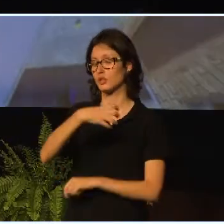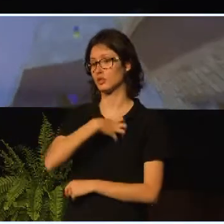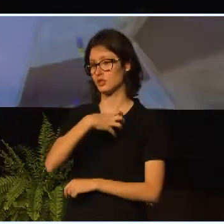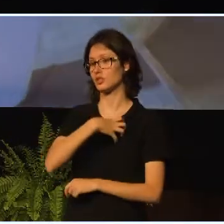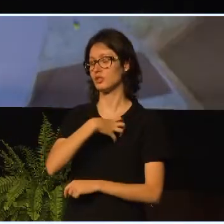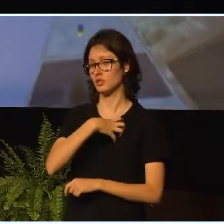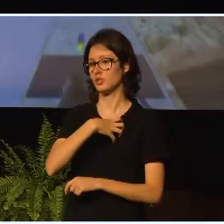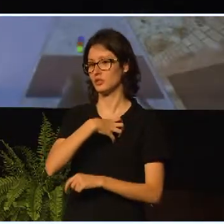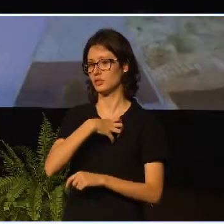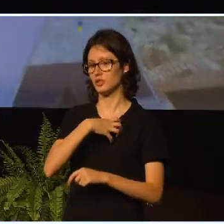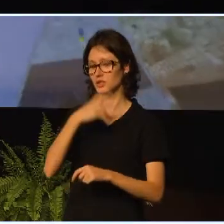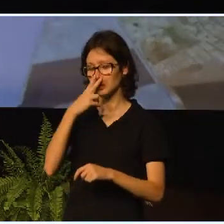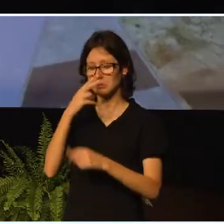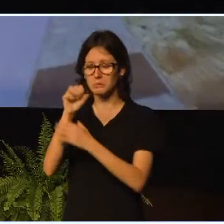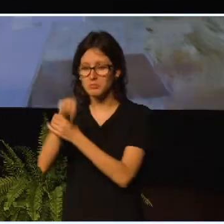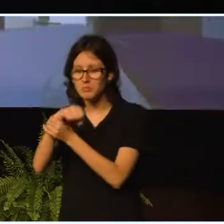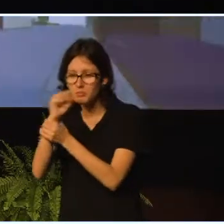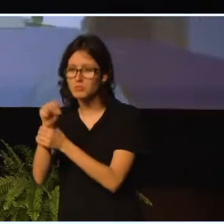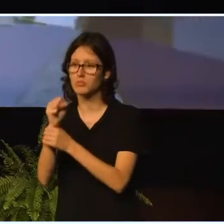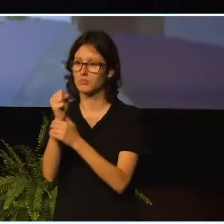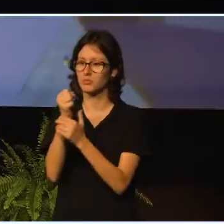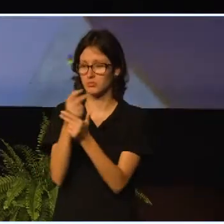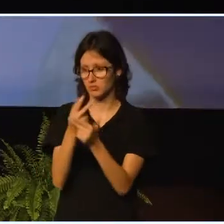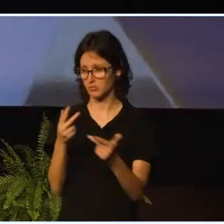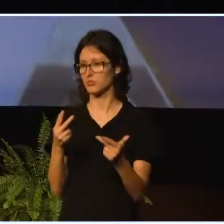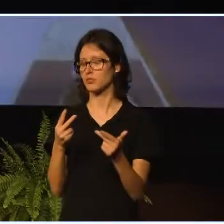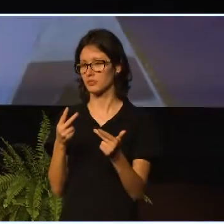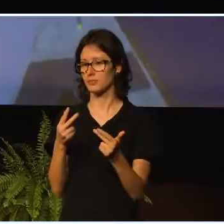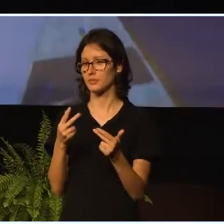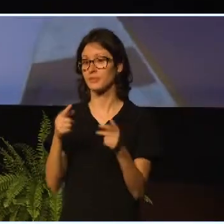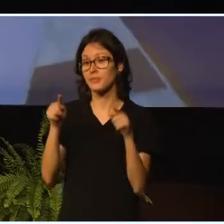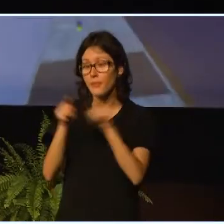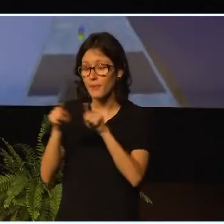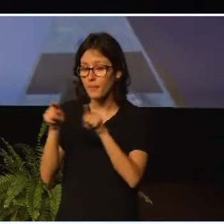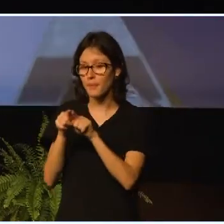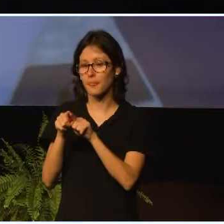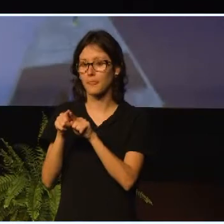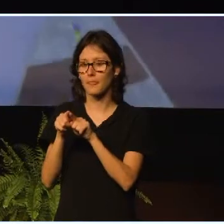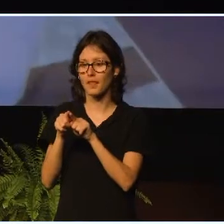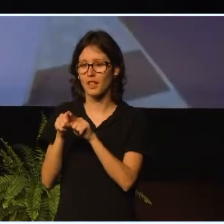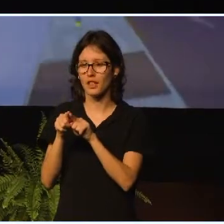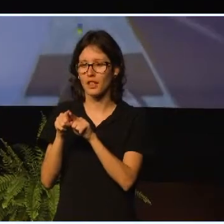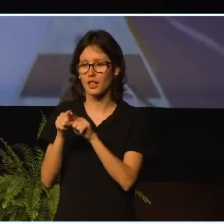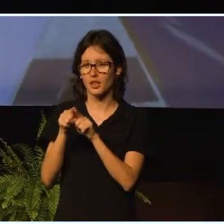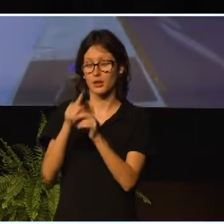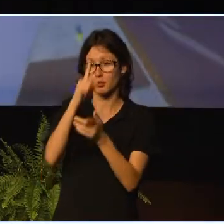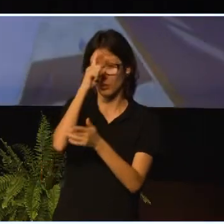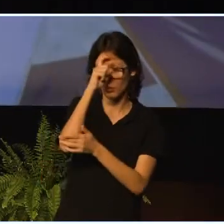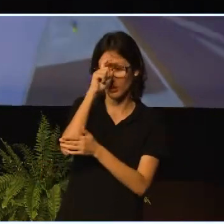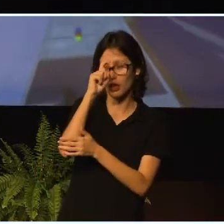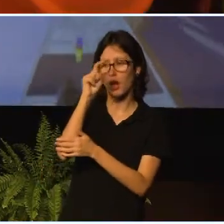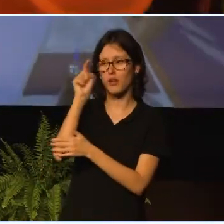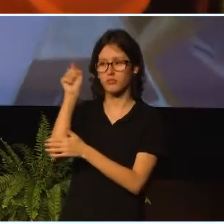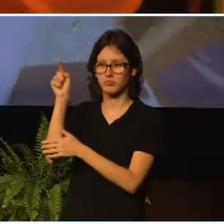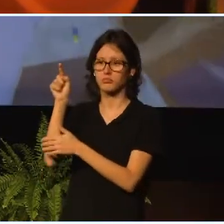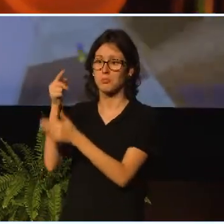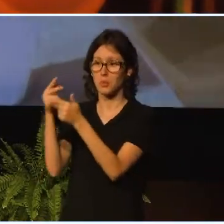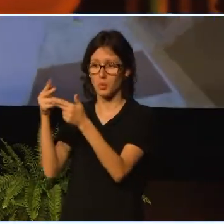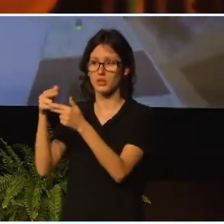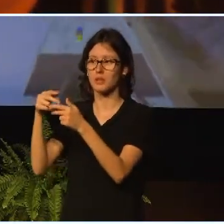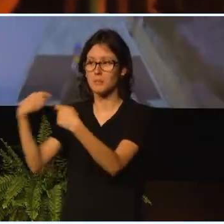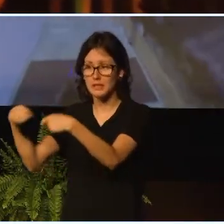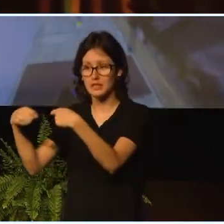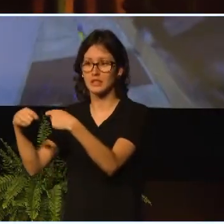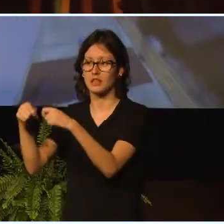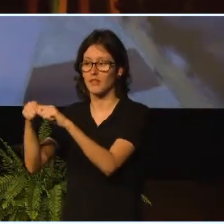forma de reabilitação. E deixaria para o hospital ou para a clínica algo que